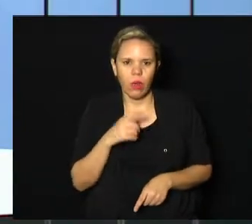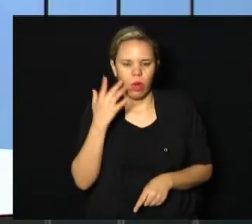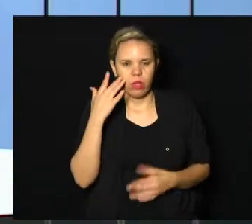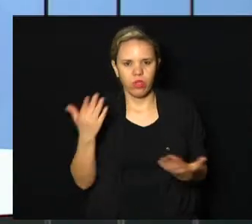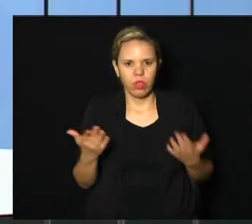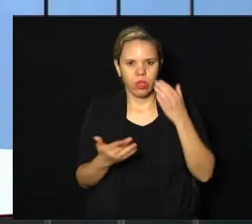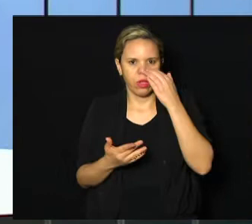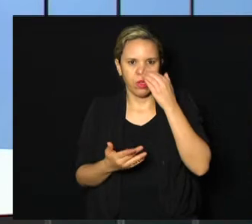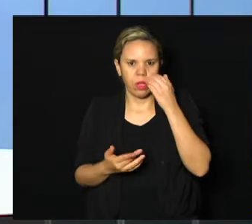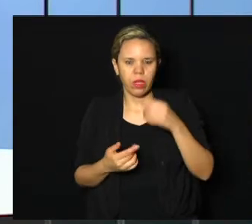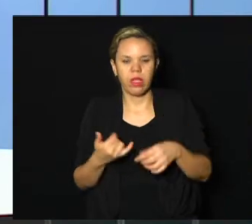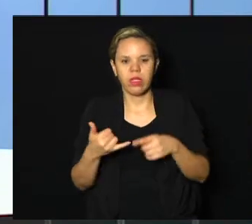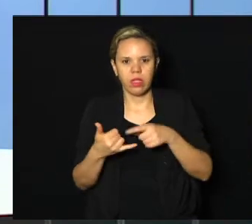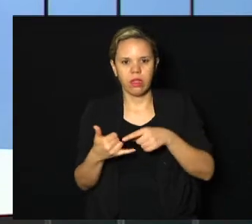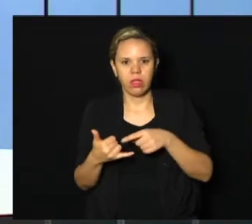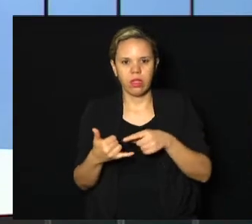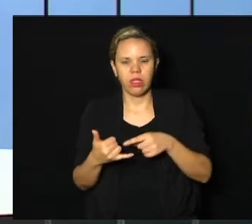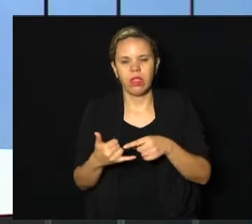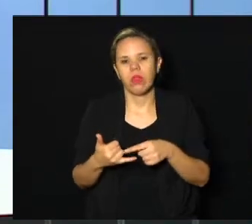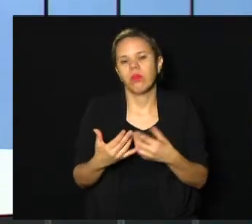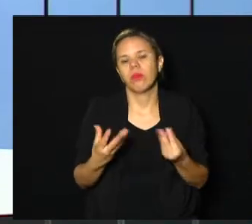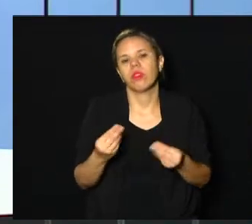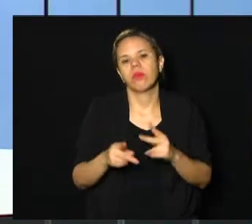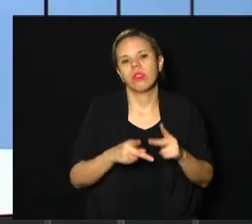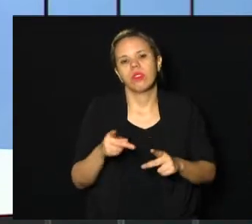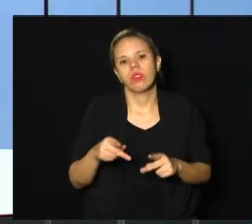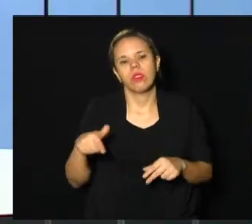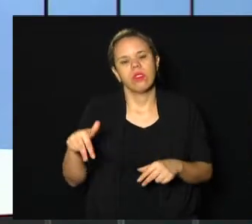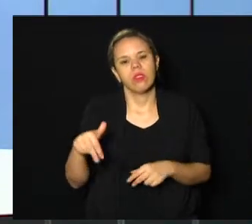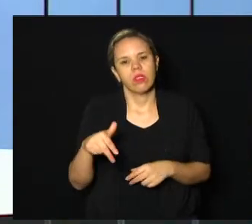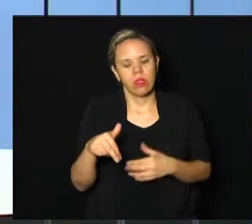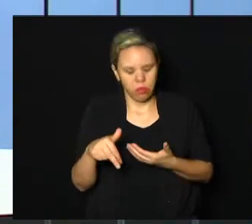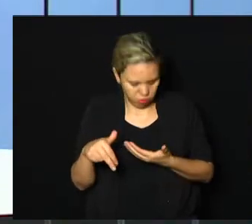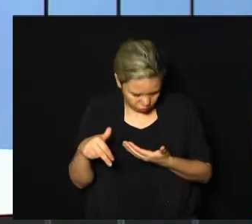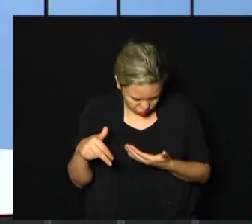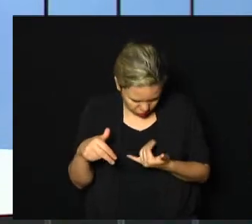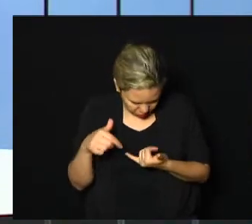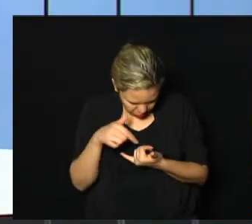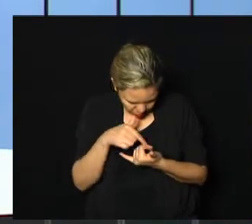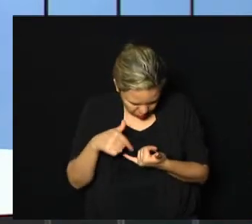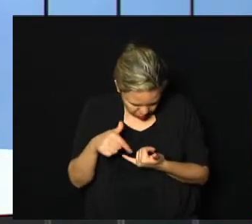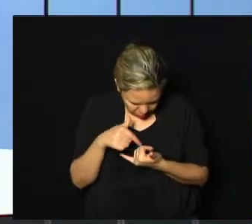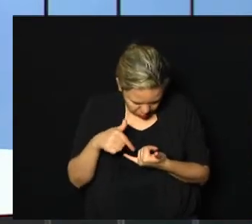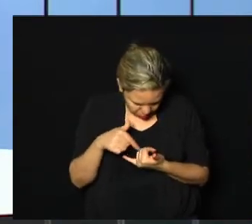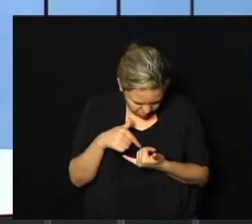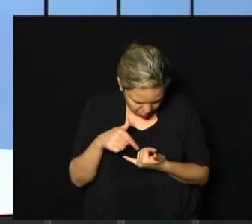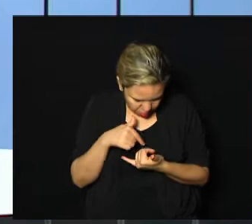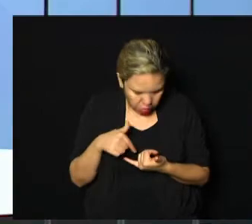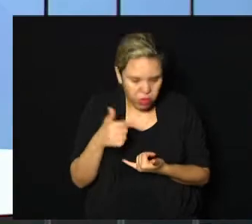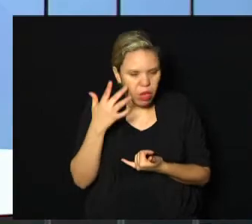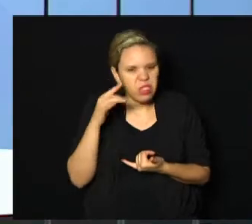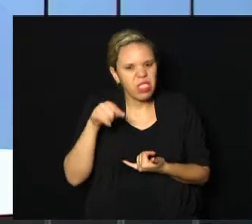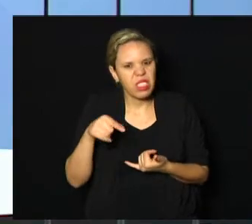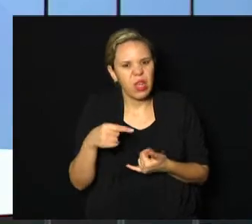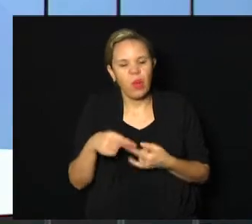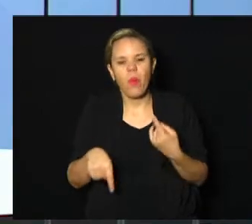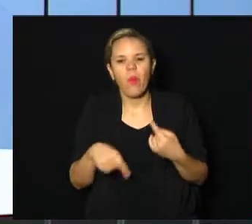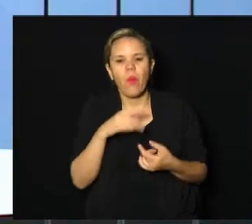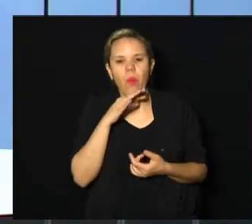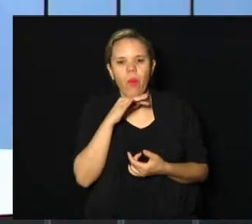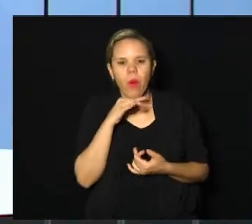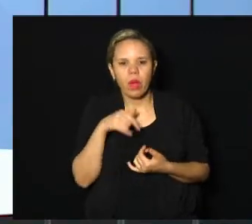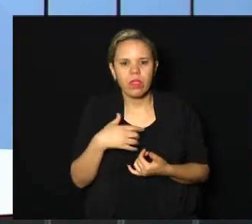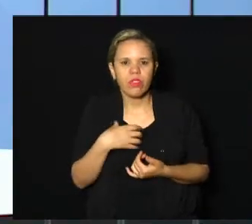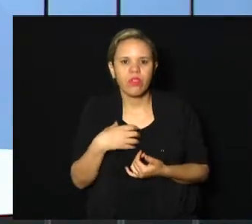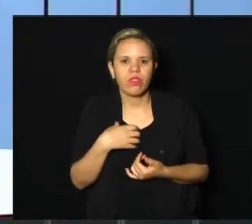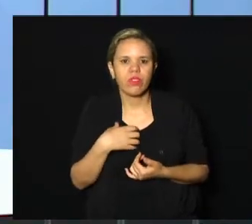sendo a vilã, e que é o celular, né? Que eu vejo muitas pessoas andando de cabeça baixa, assim. Isso não faz mal também? Você toda hora nessa